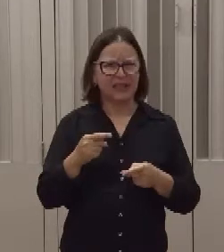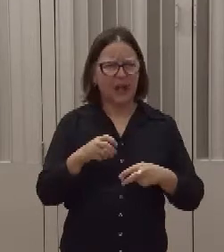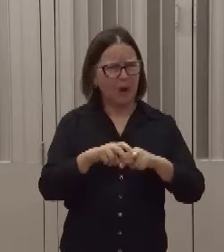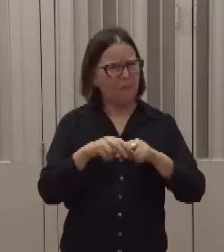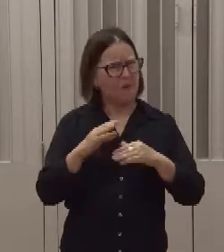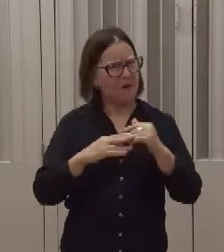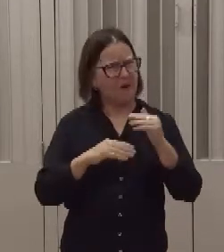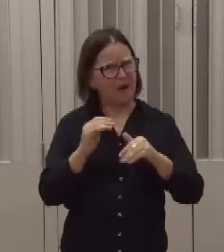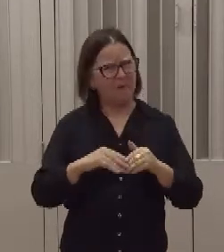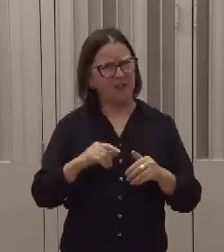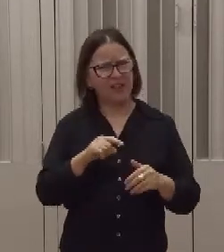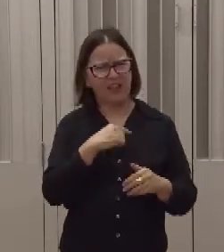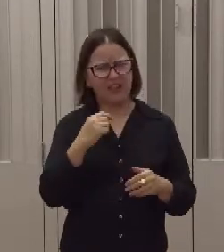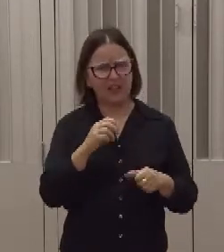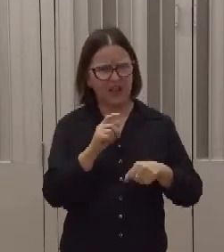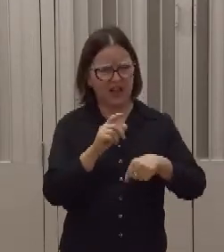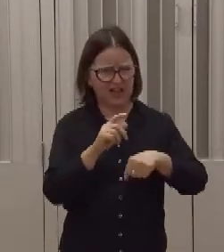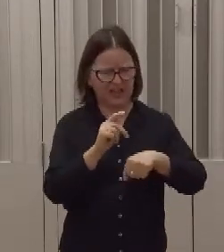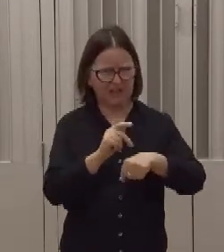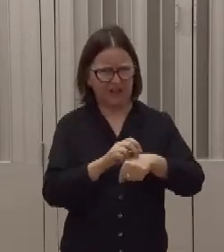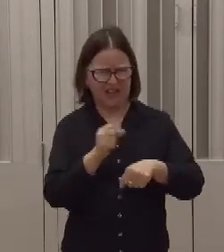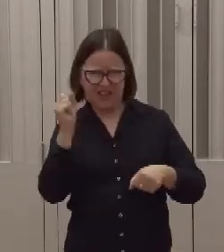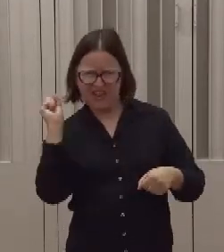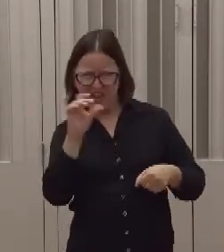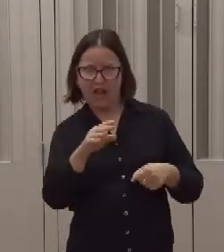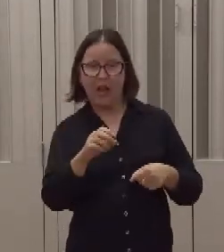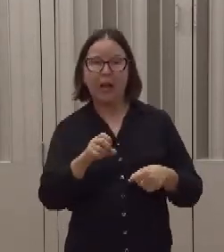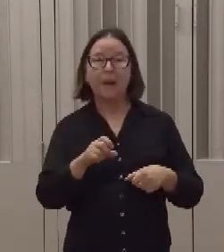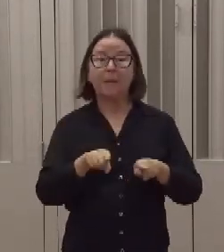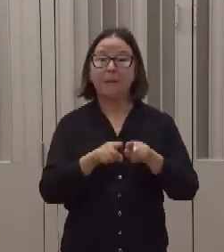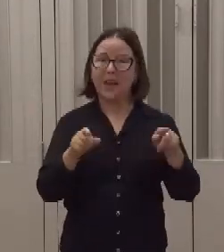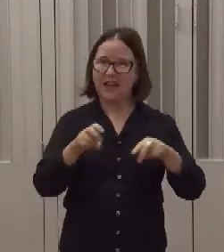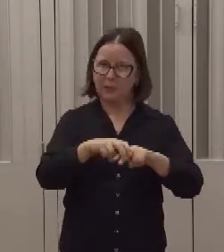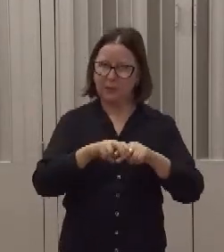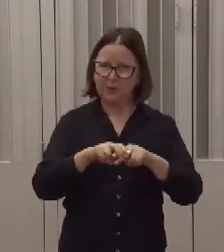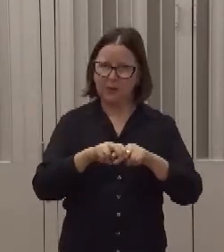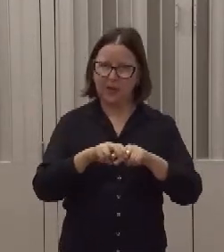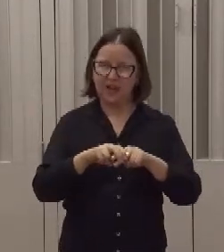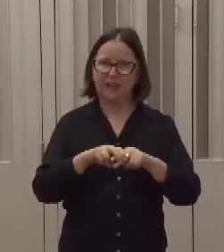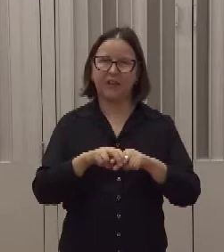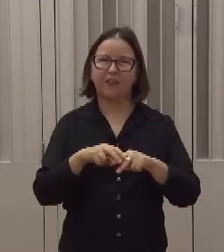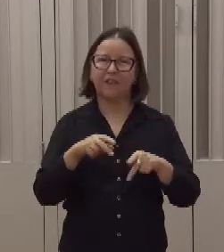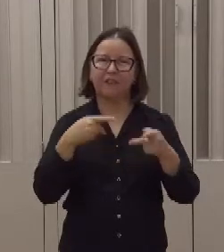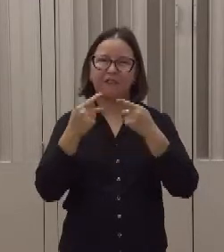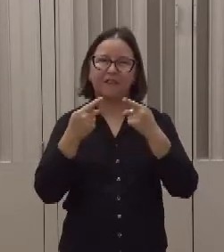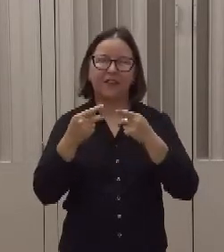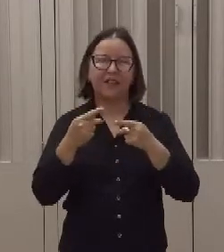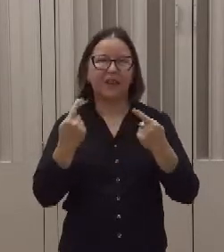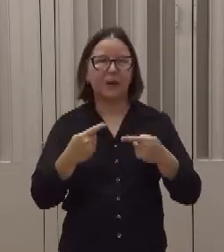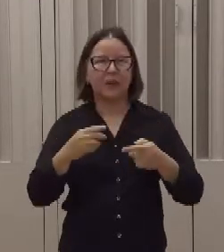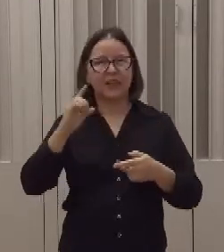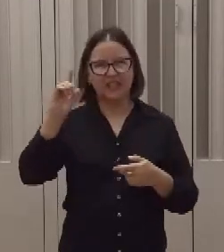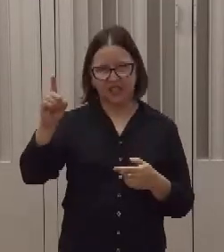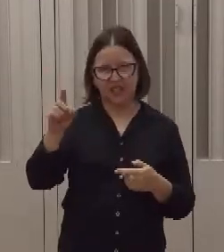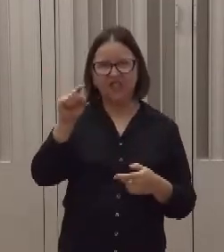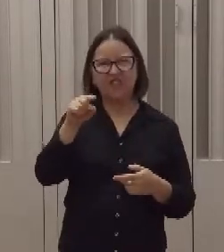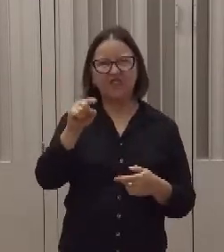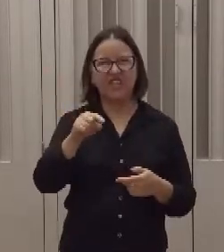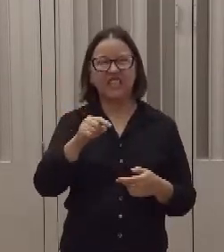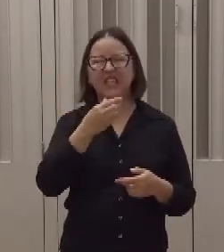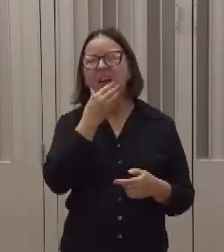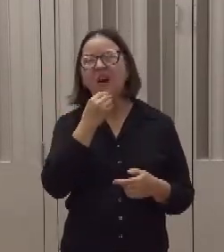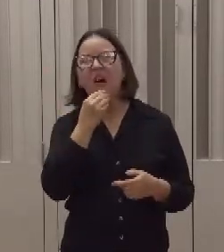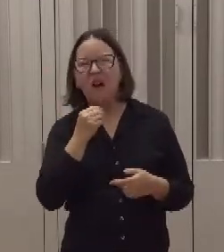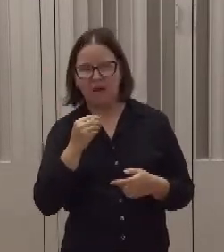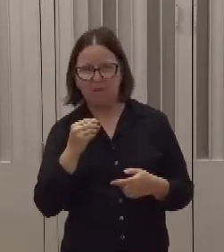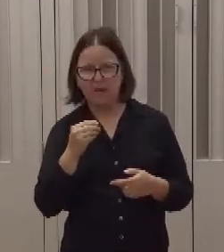e sim por causa da blasfêmia, pois, sendo tu homem, te fazes Deus a ti mesmo. Meus